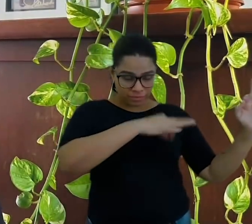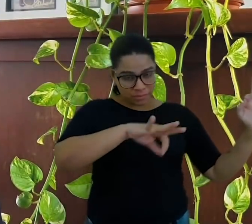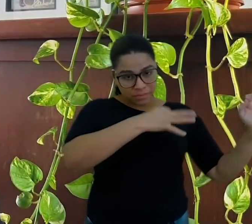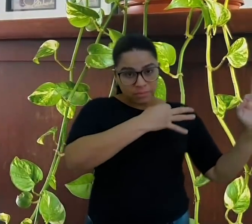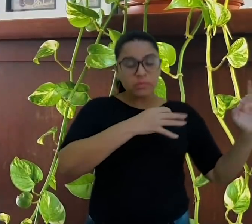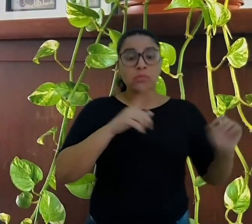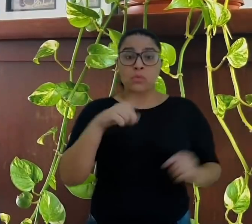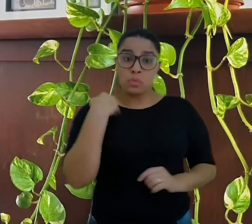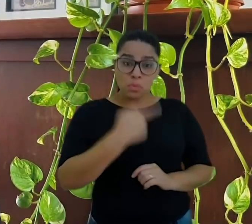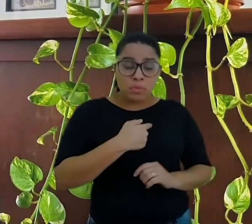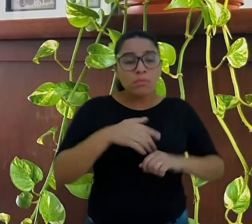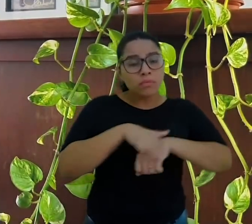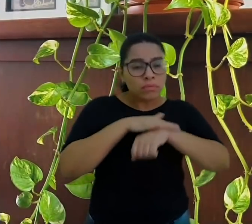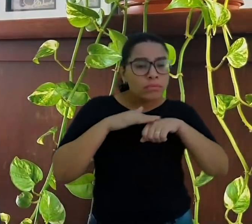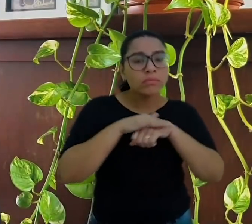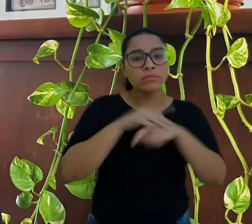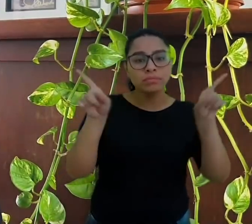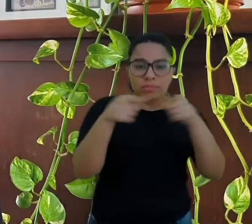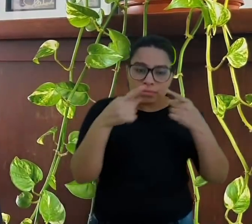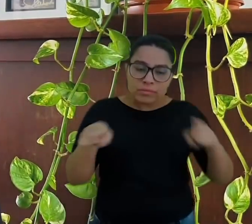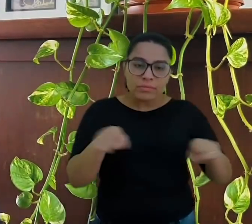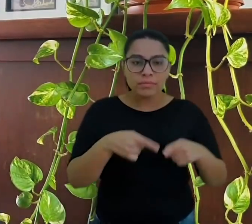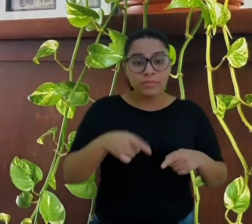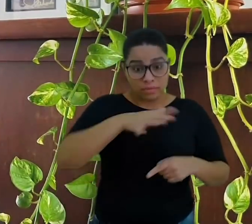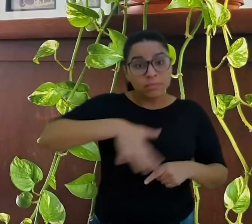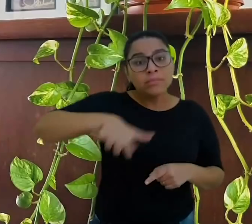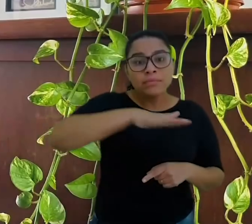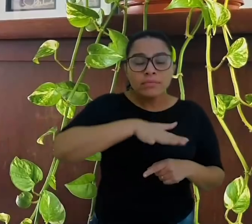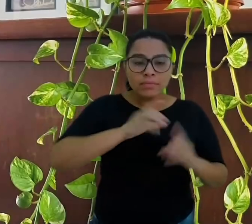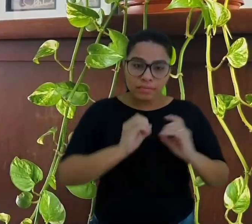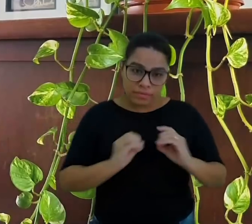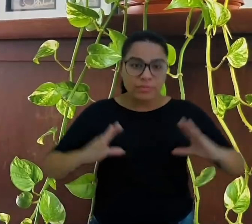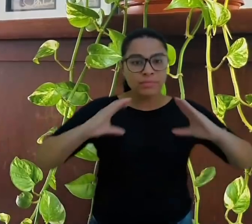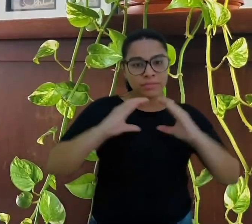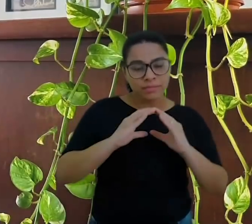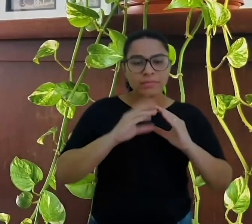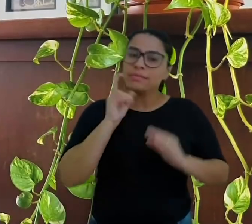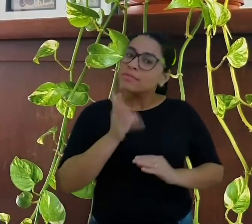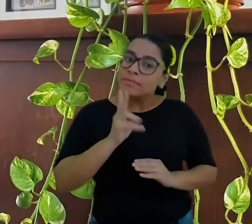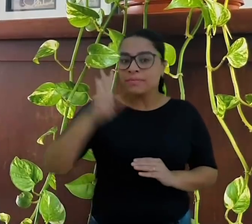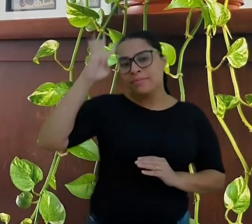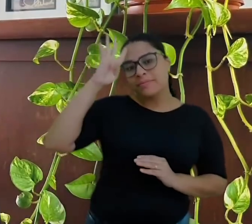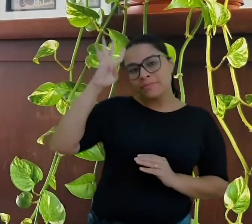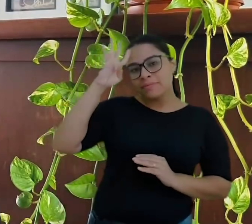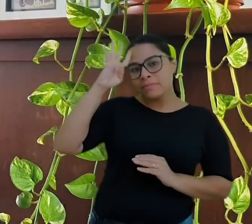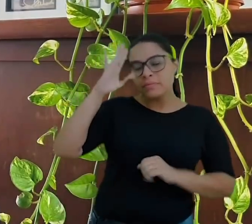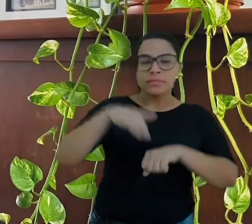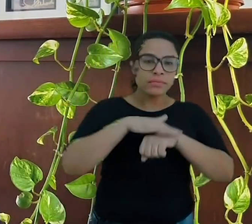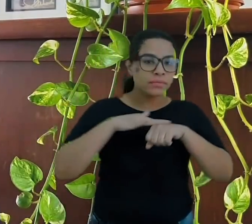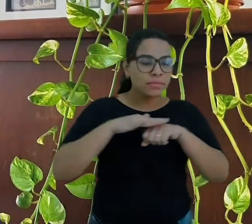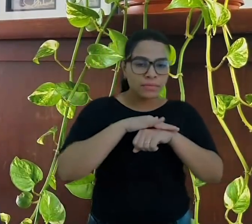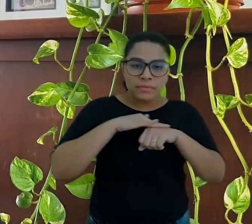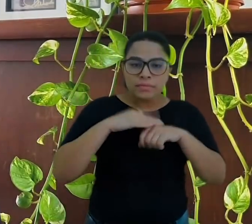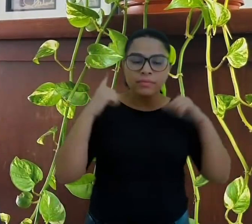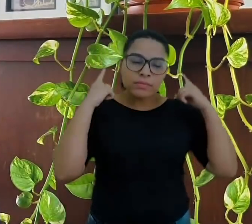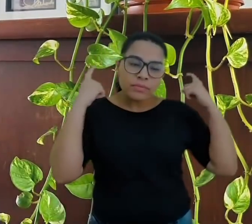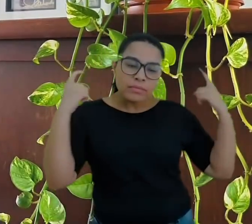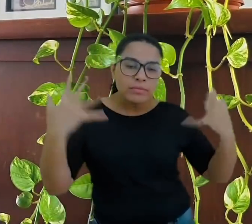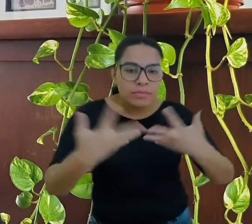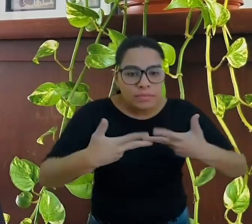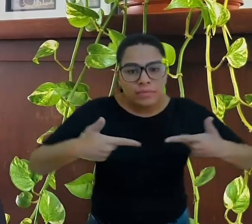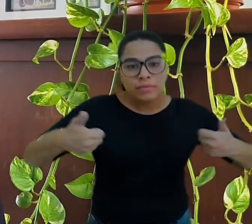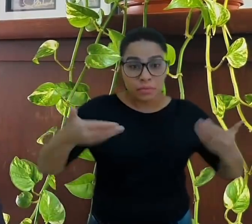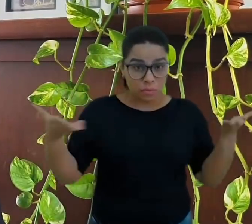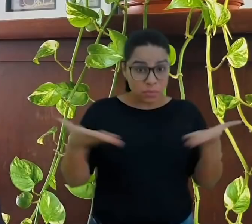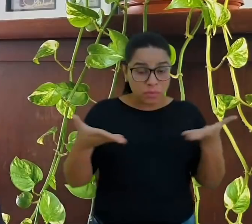Música, esse espaço dentro do Saberes em Casa em que a gente conversa toda quarta-feira sobre o mundo maravilhoso dos sons. Nosso